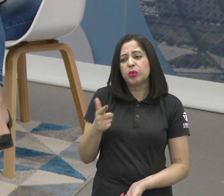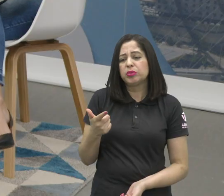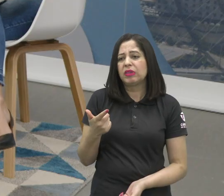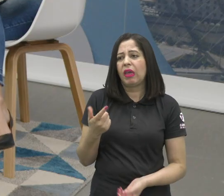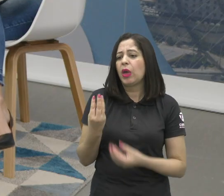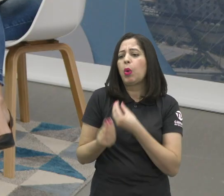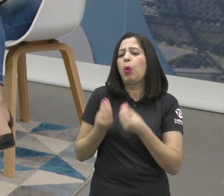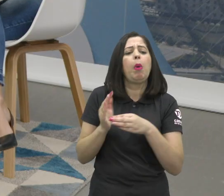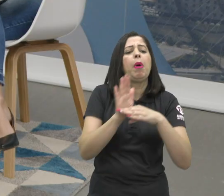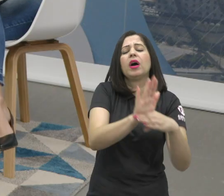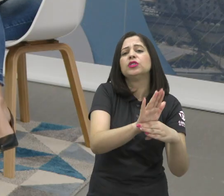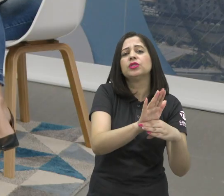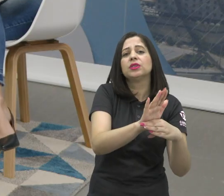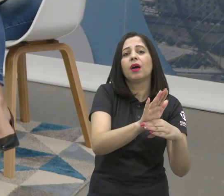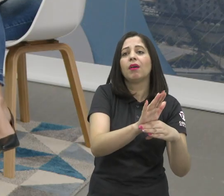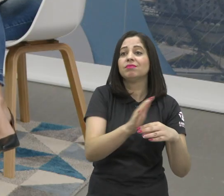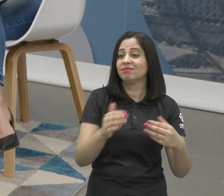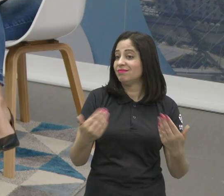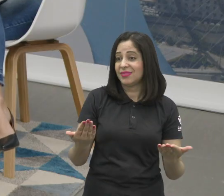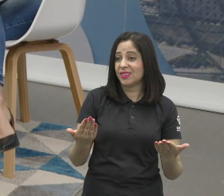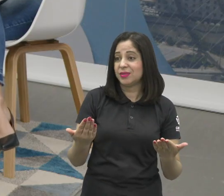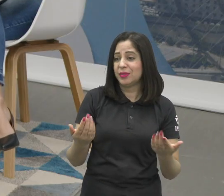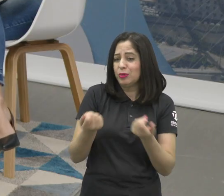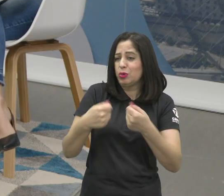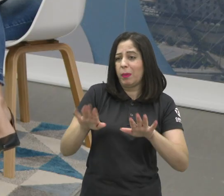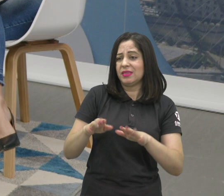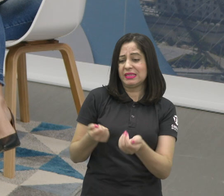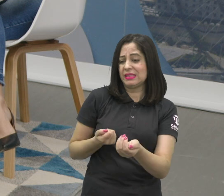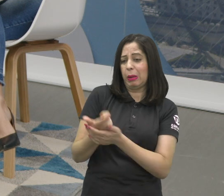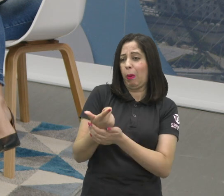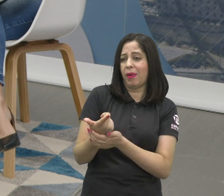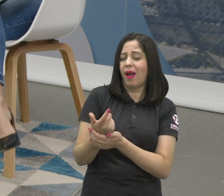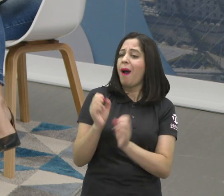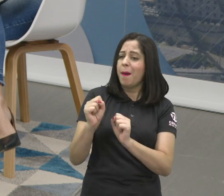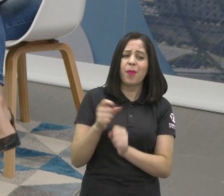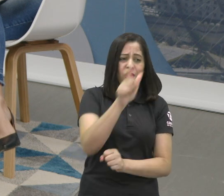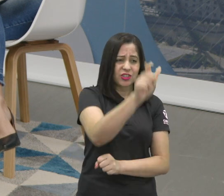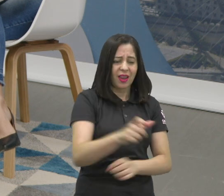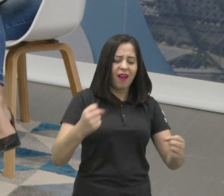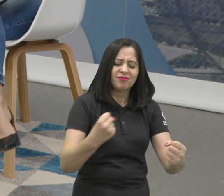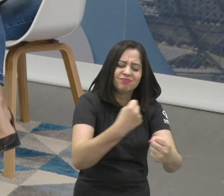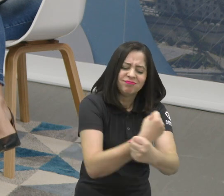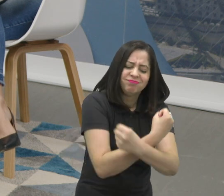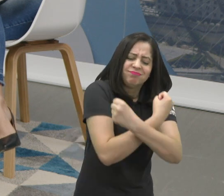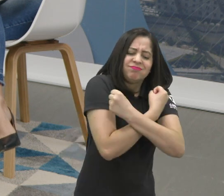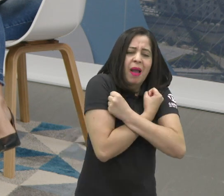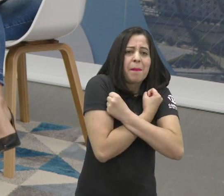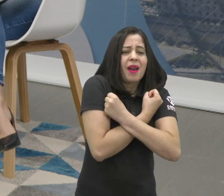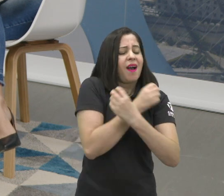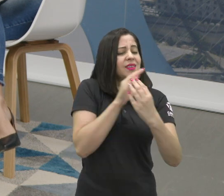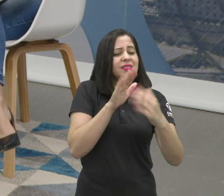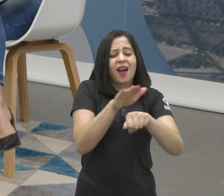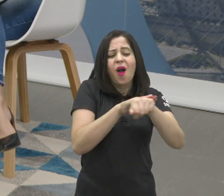tenho dinheiro, eu queria ajudar, como eu posso fazer isso? E vai muito além, né? A gente vê que muitas vezes um abraço, um ombro amigo,